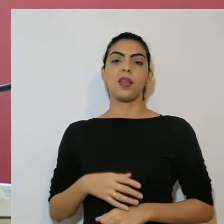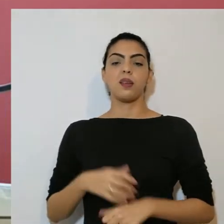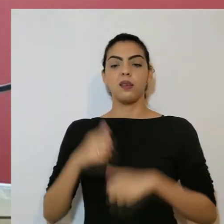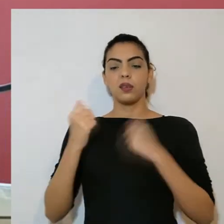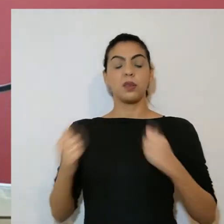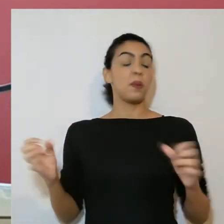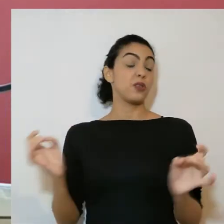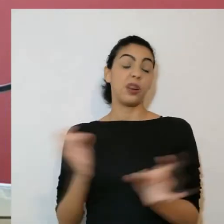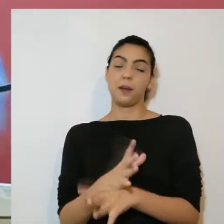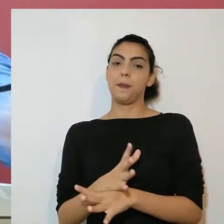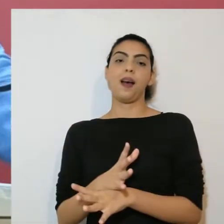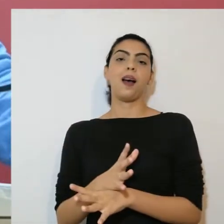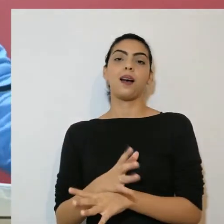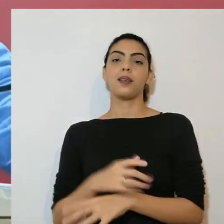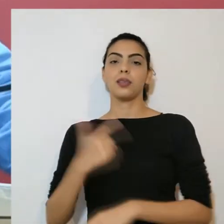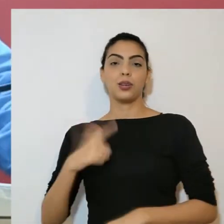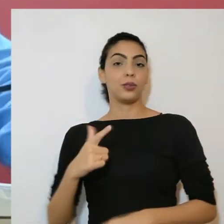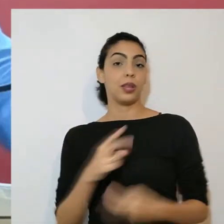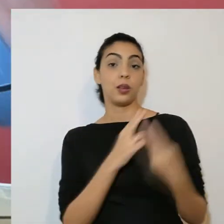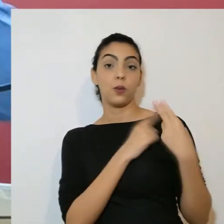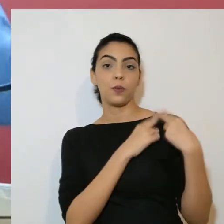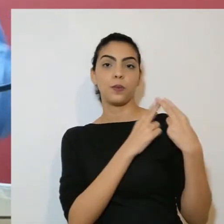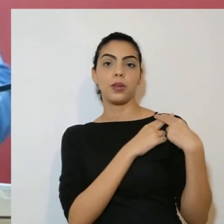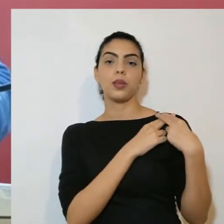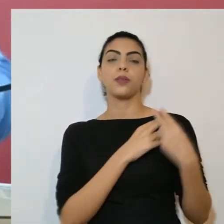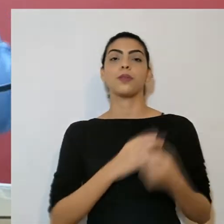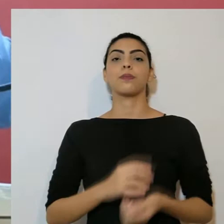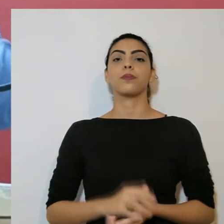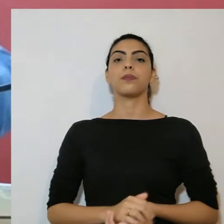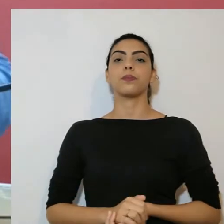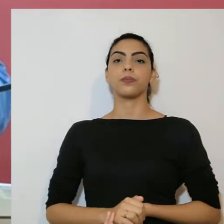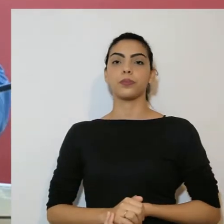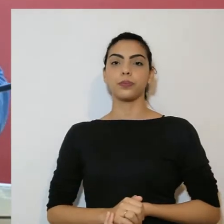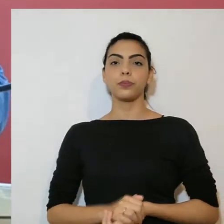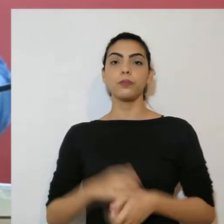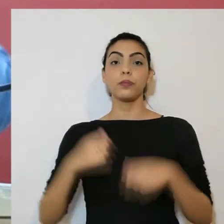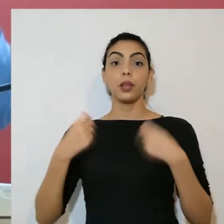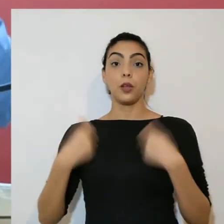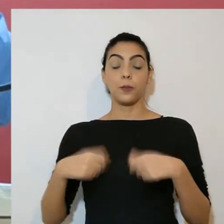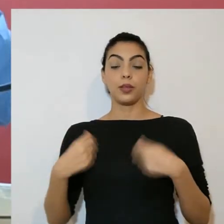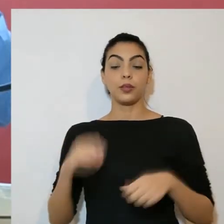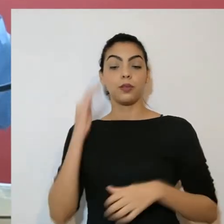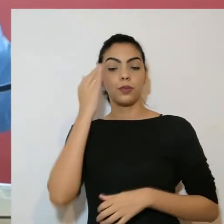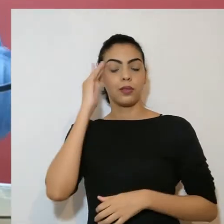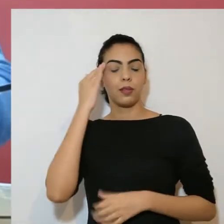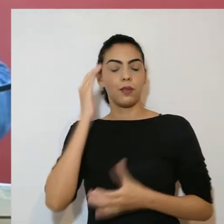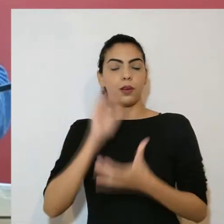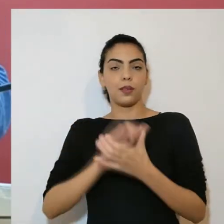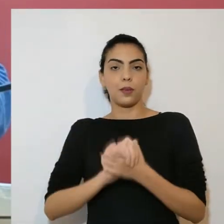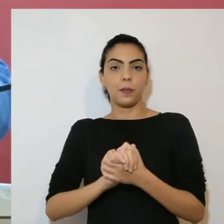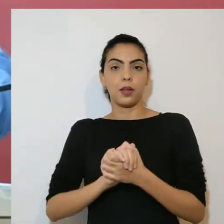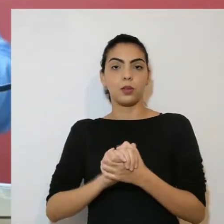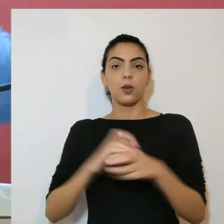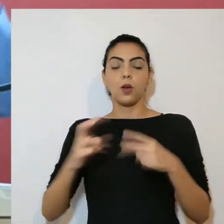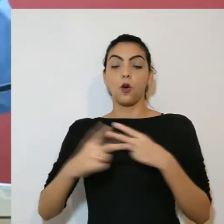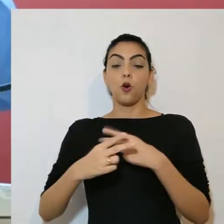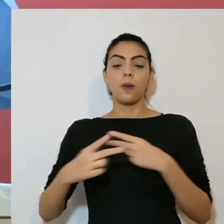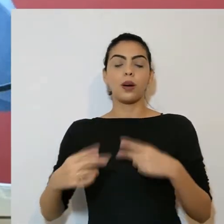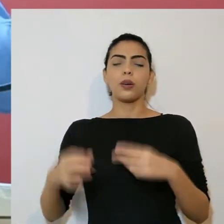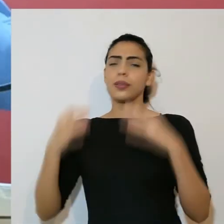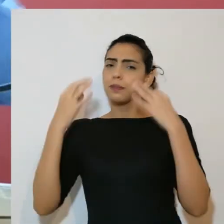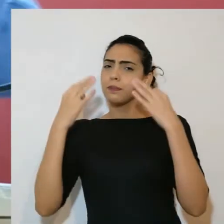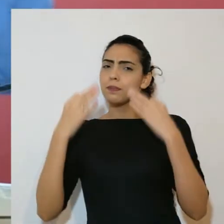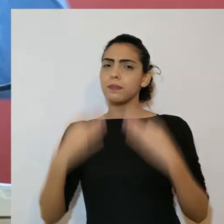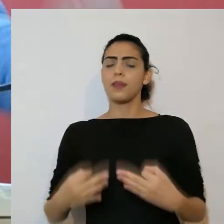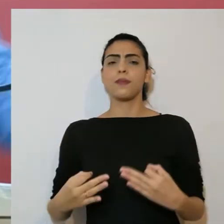sem compromisso. Eu tenho que considerar o casamento como algo excelente,